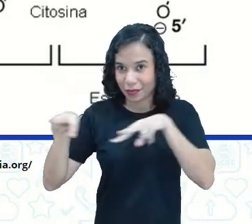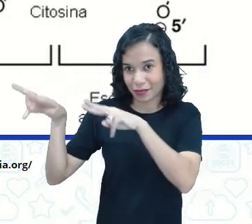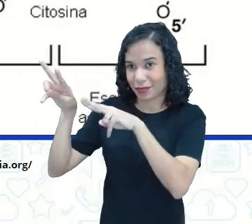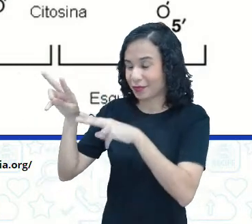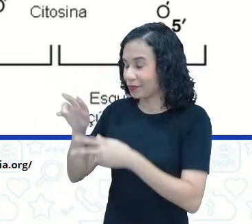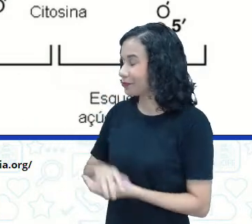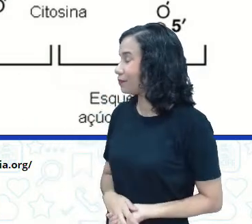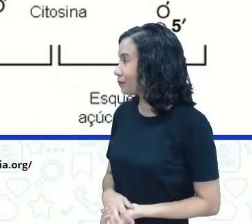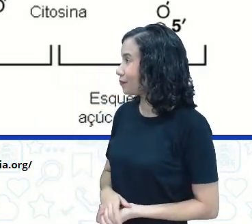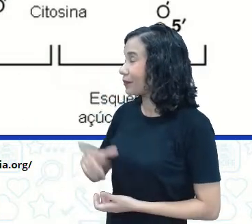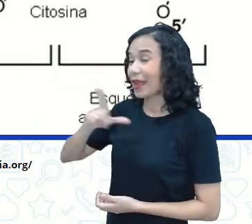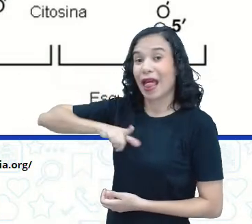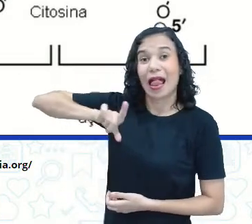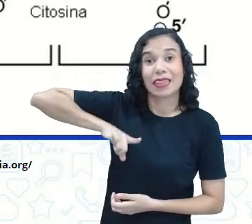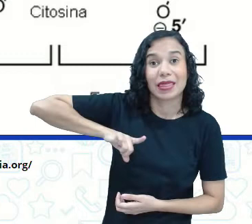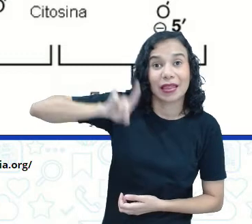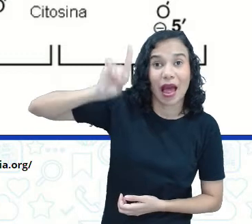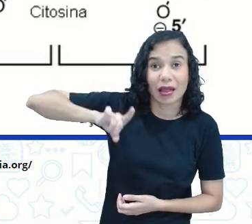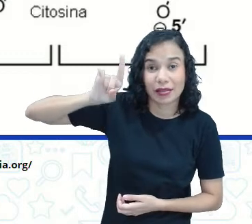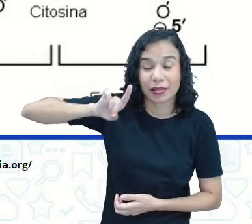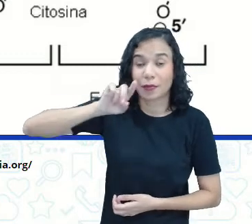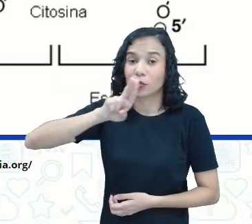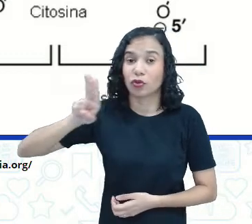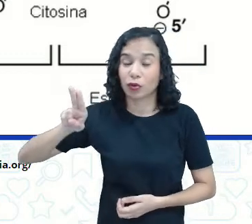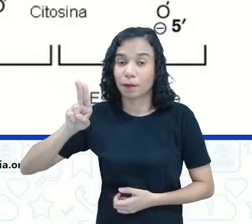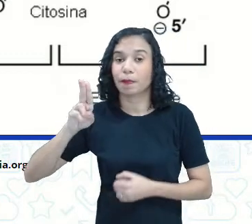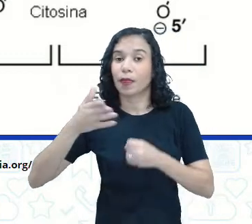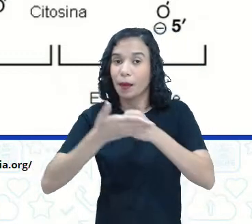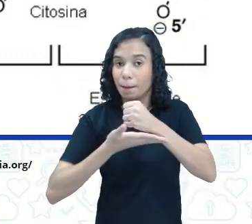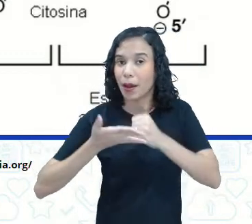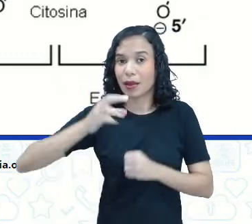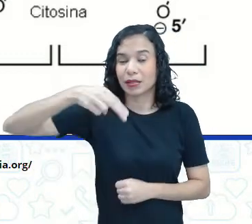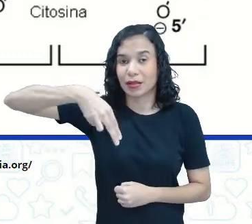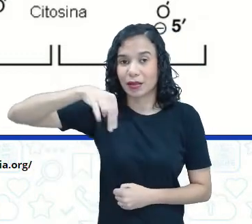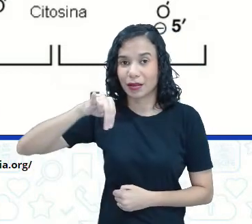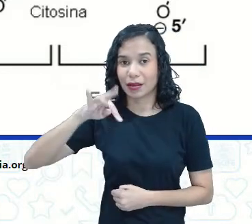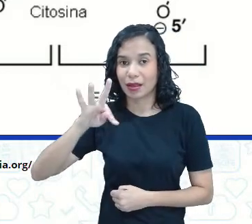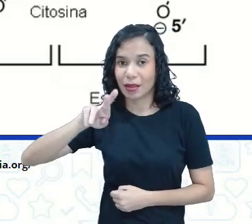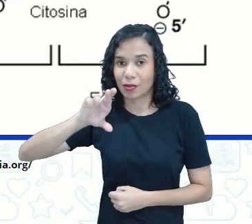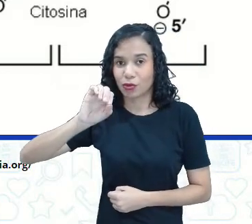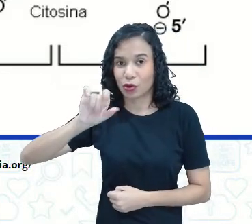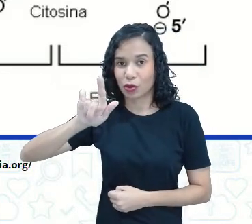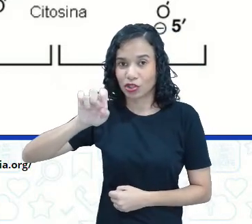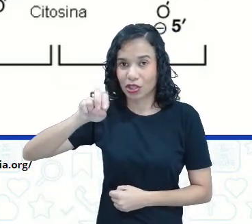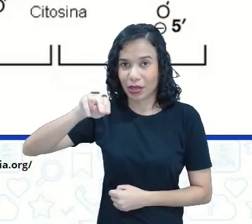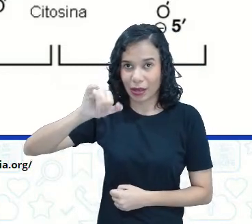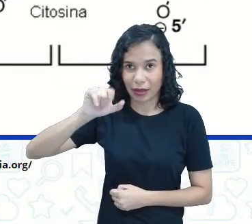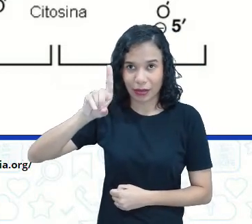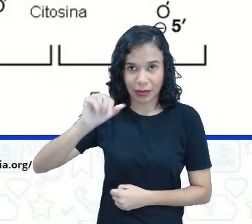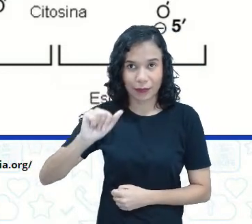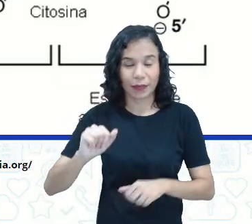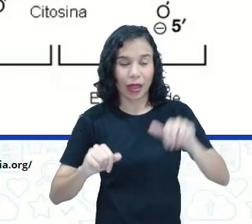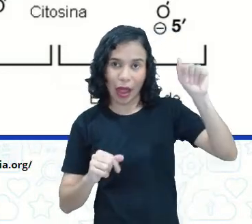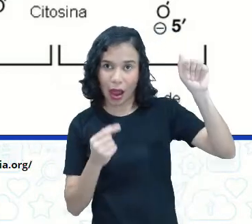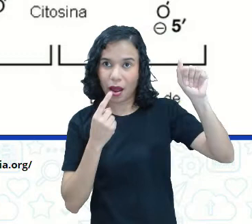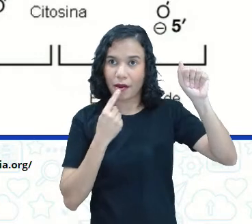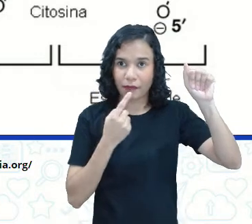esquerdo, tem lá em cima escrito bases nitrogenadas. Aí temos aí adenina em